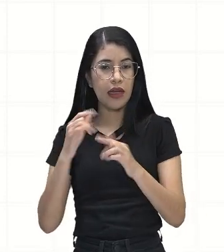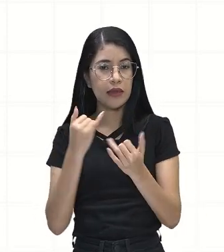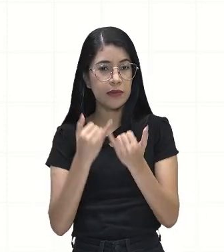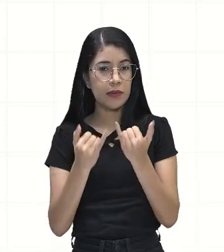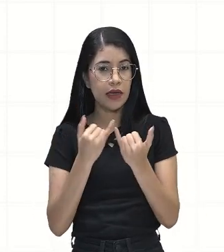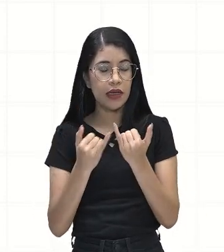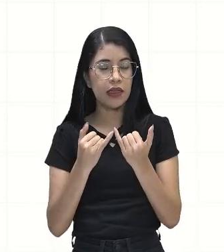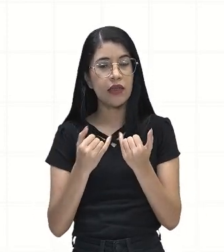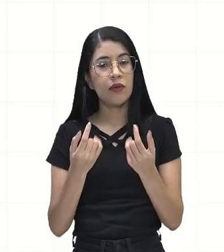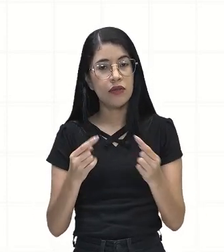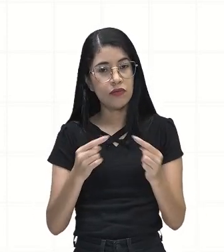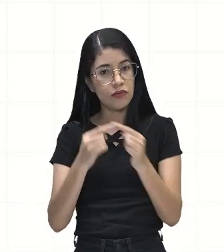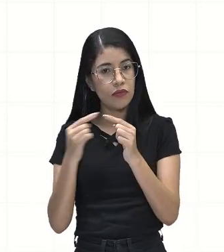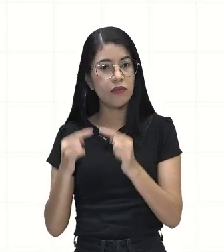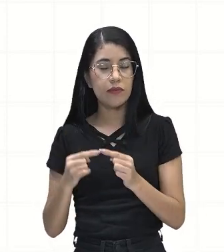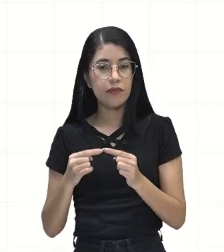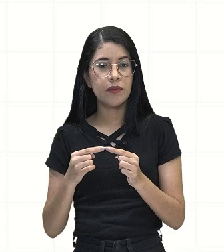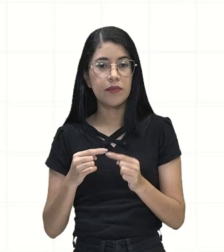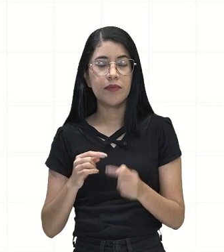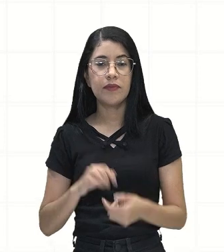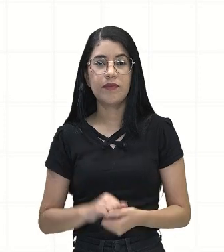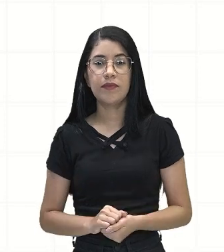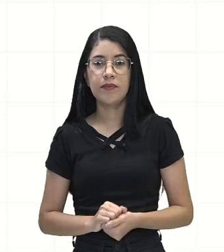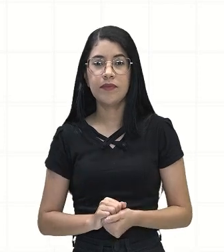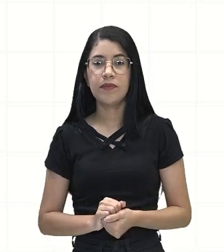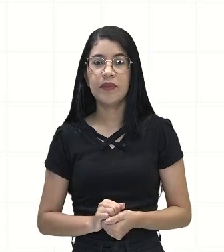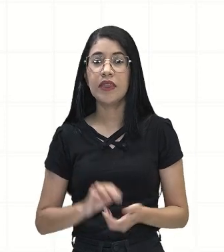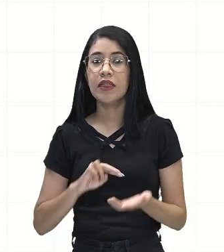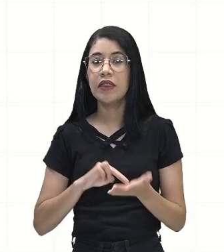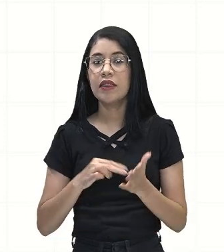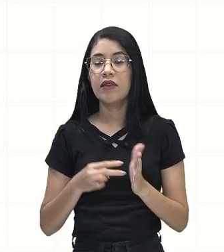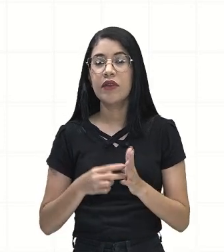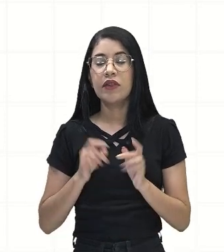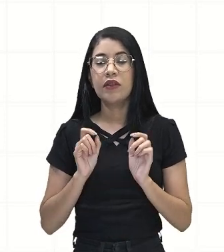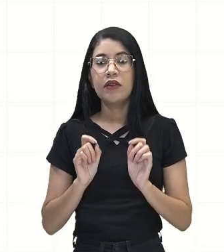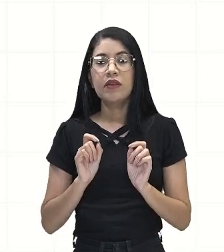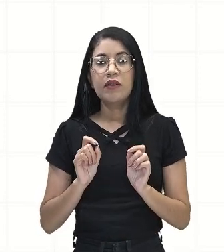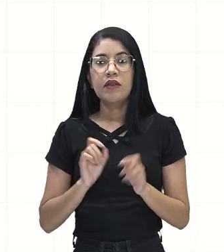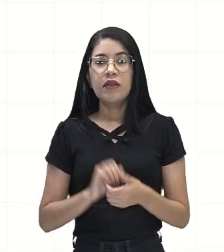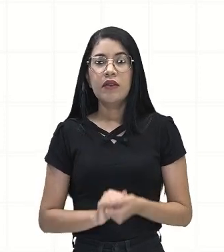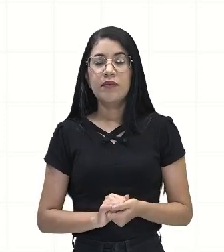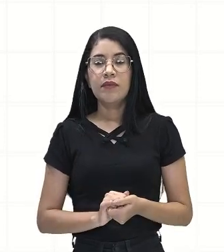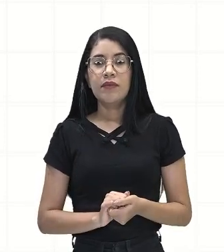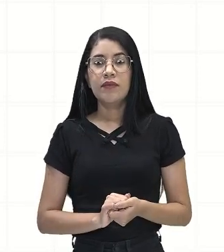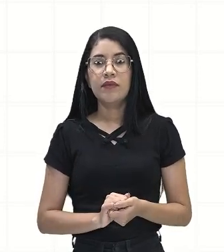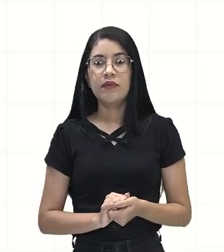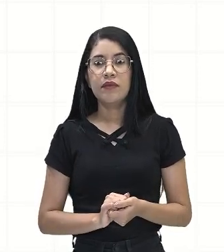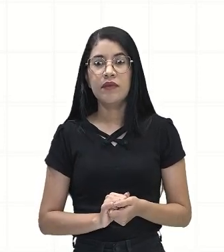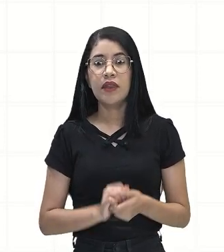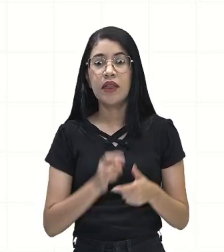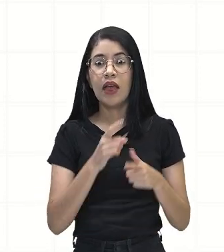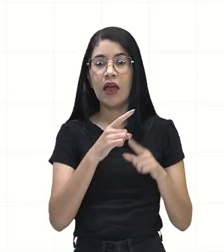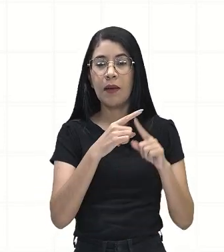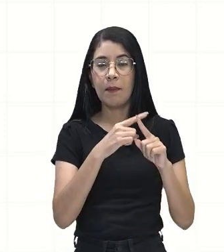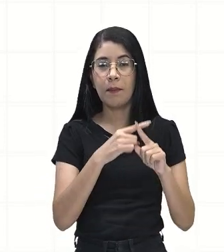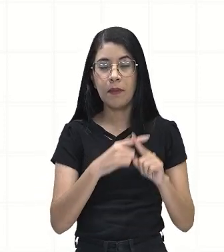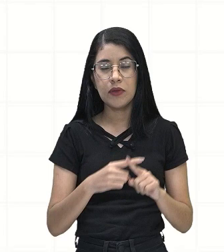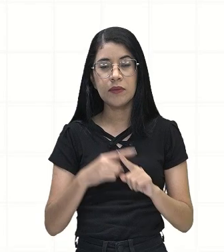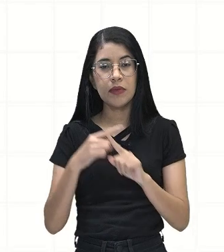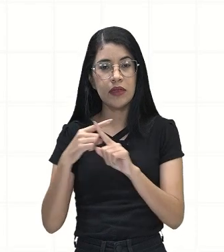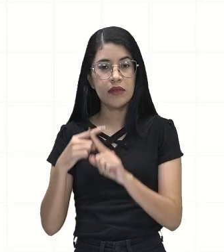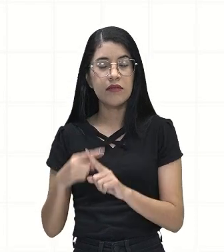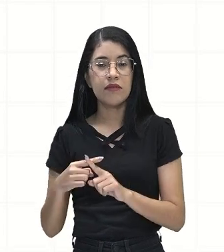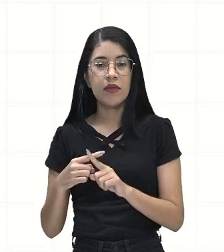serão proporcionais. Se são proporcionais, o que é que eu sei? O produto dos meios deve ser igual ao produto